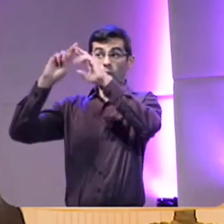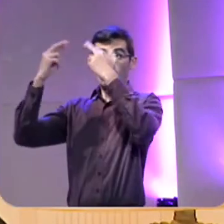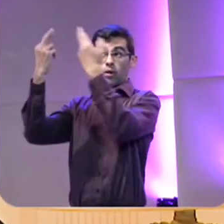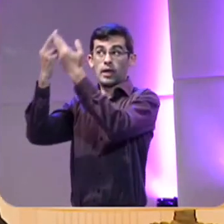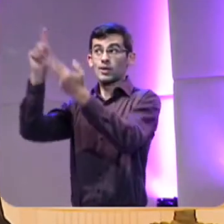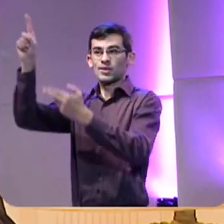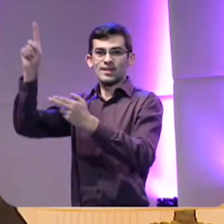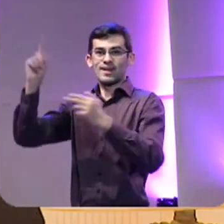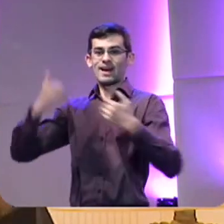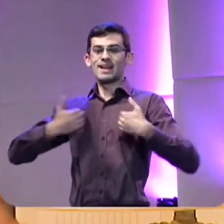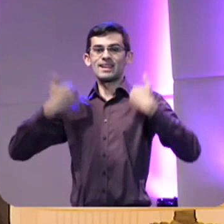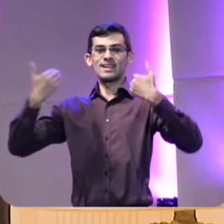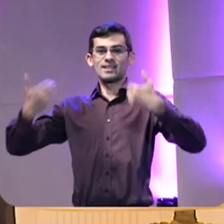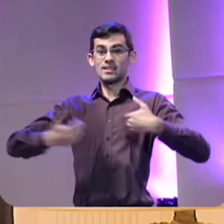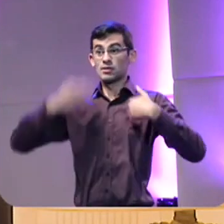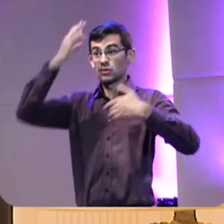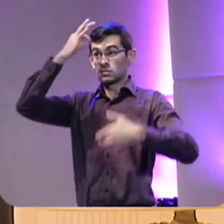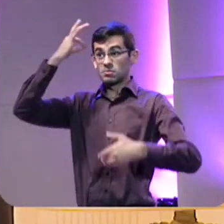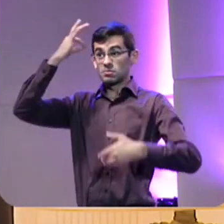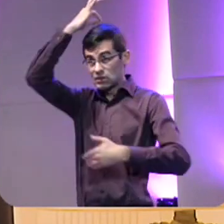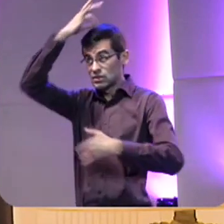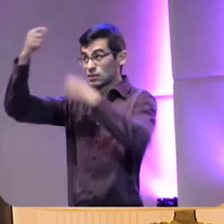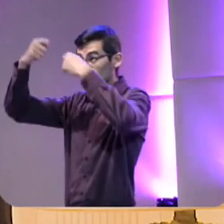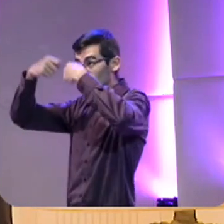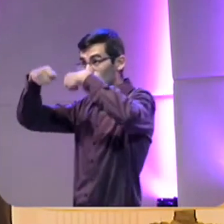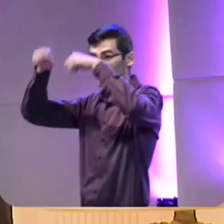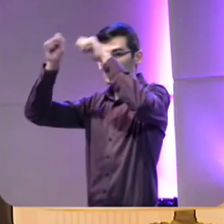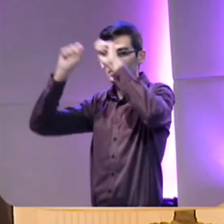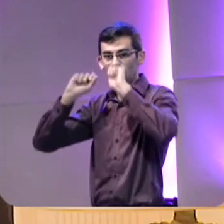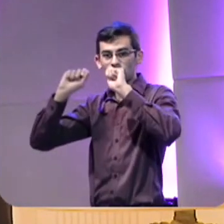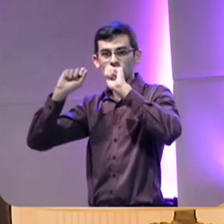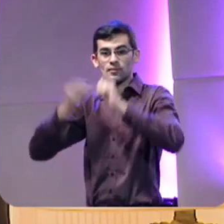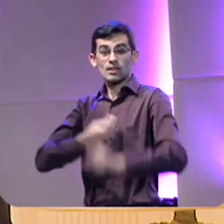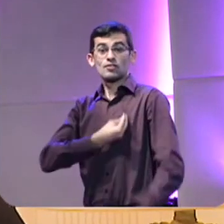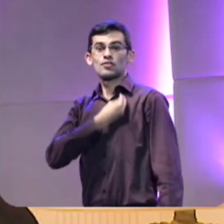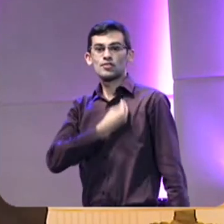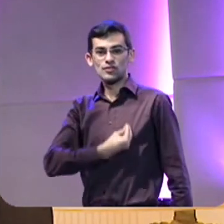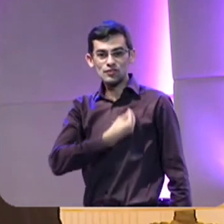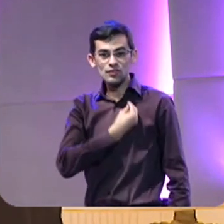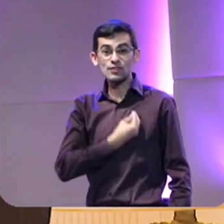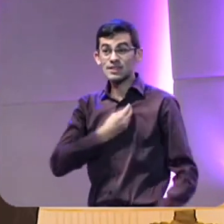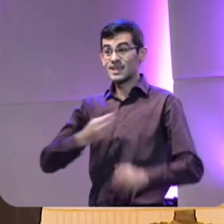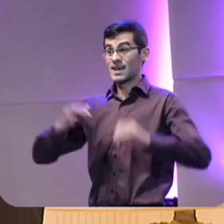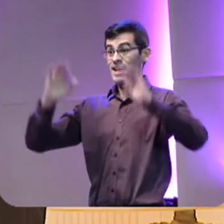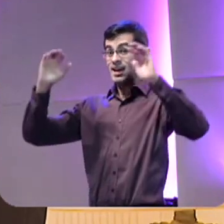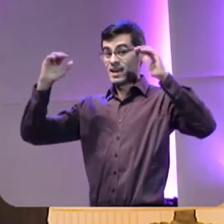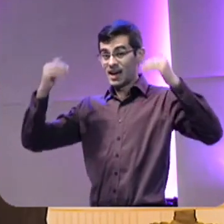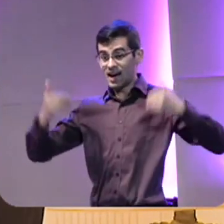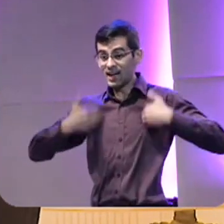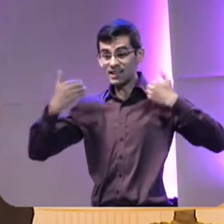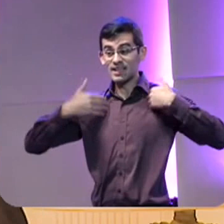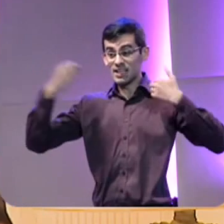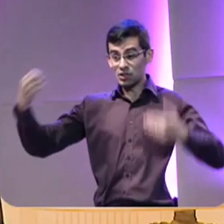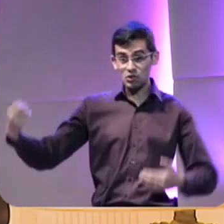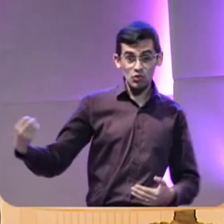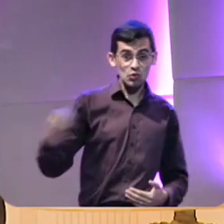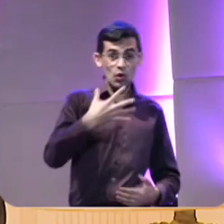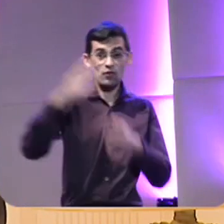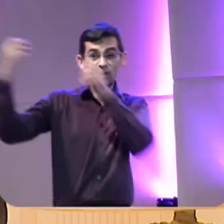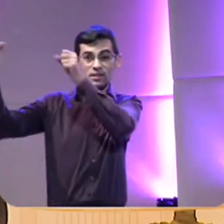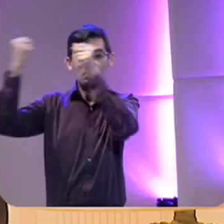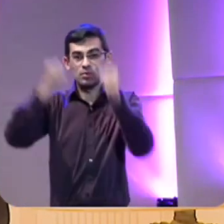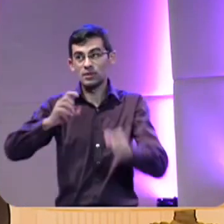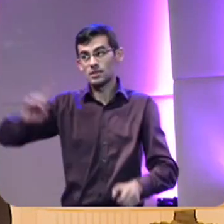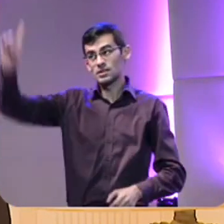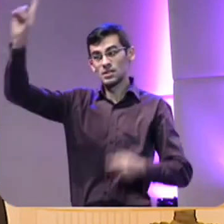é a alegria que o Espírito Santo dá. A gente vive na dimensão de uma alegria nova, que é poder de Deus na